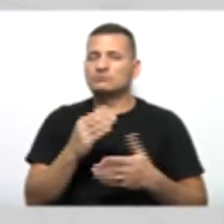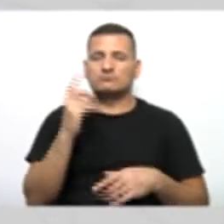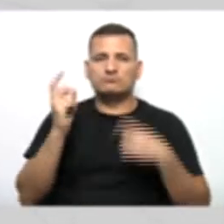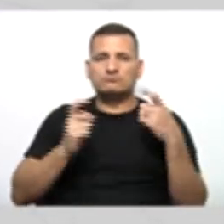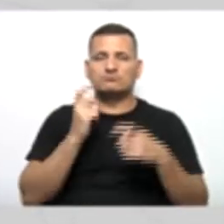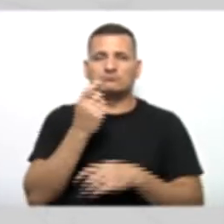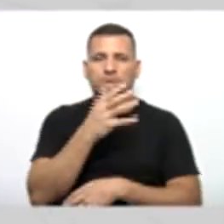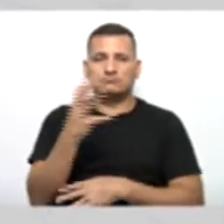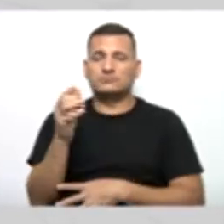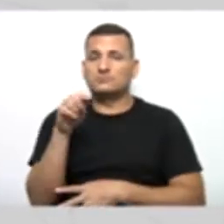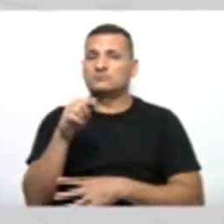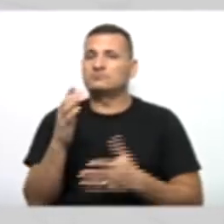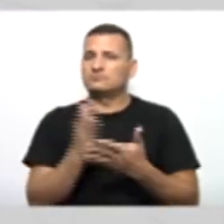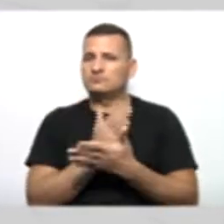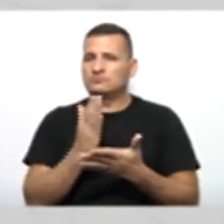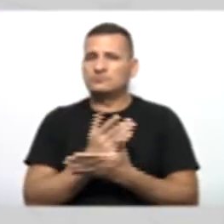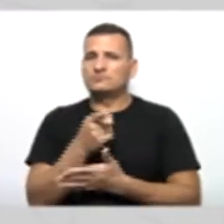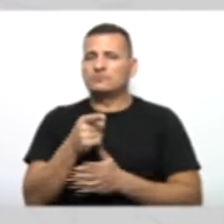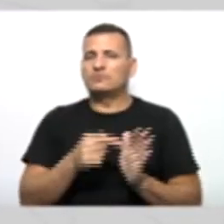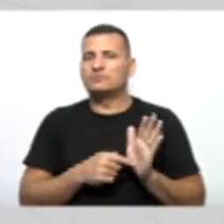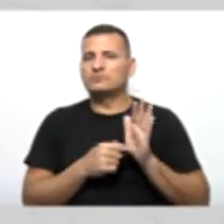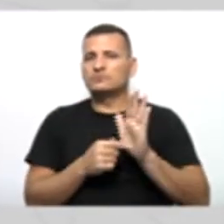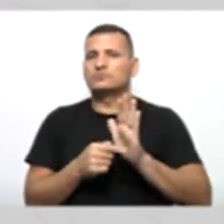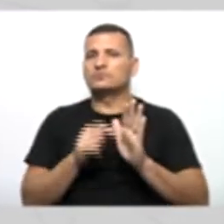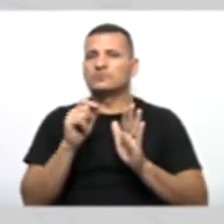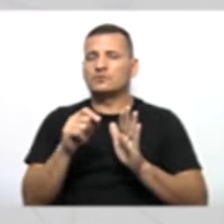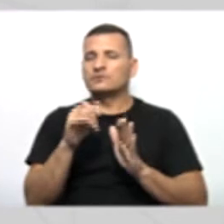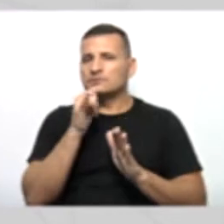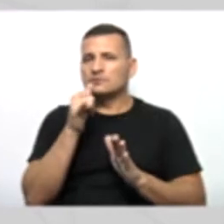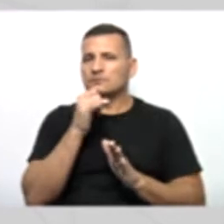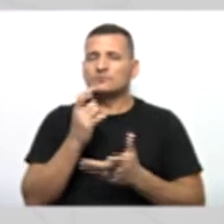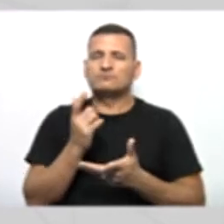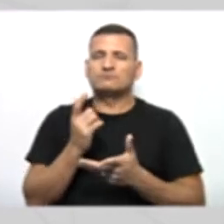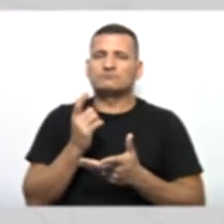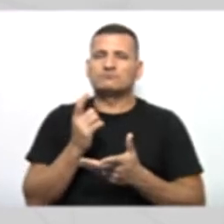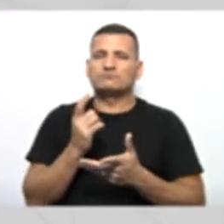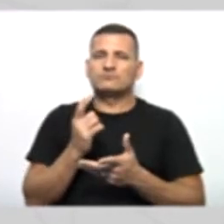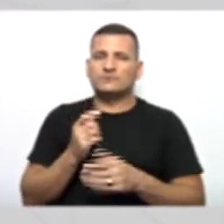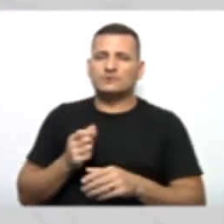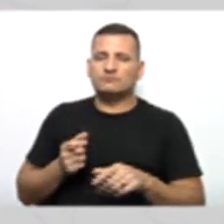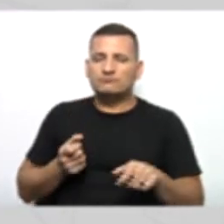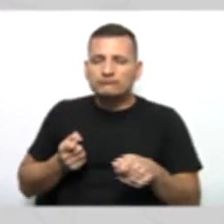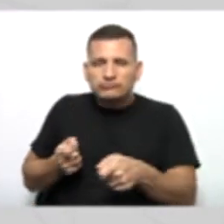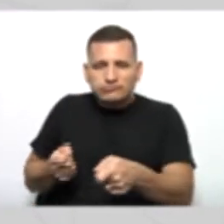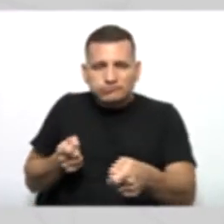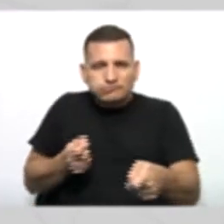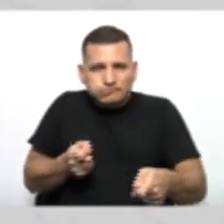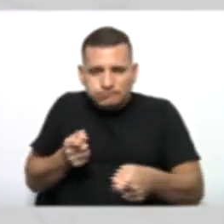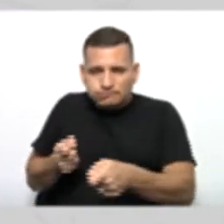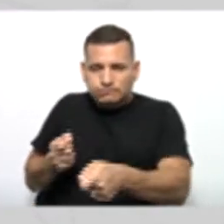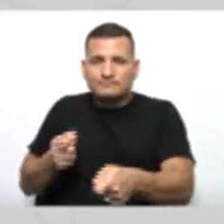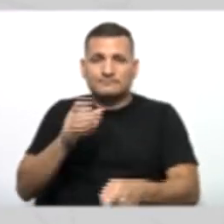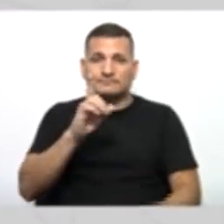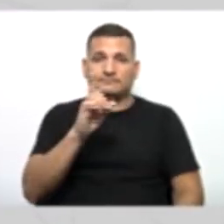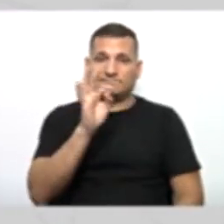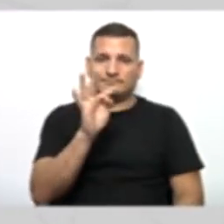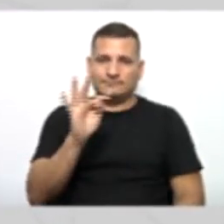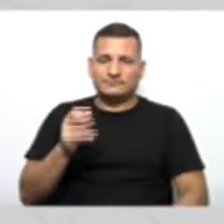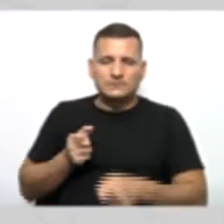ele mostrou que a contaminação por um inseticida, o DDT, estava